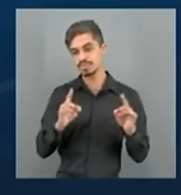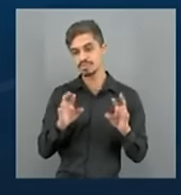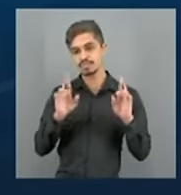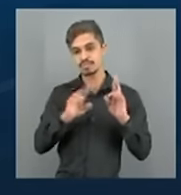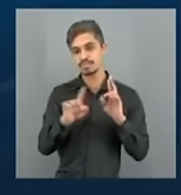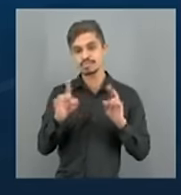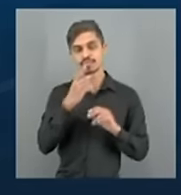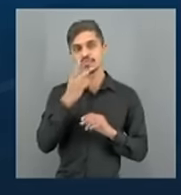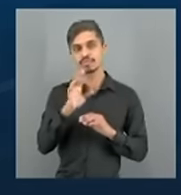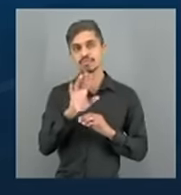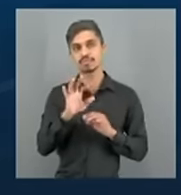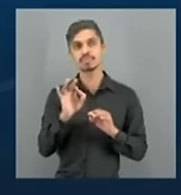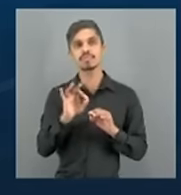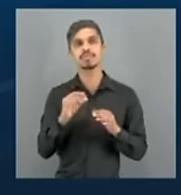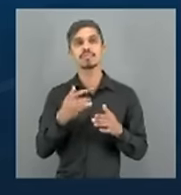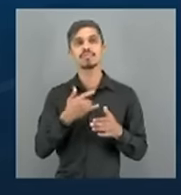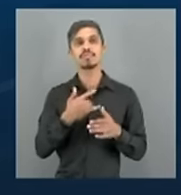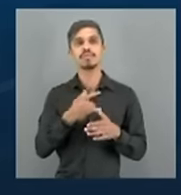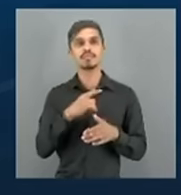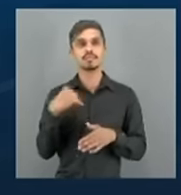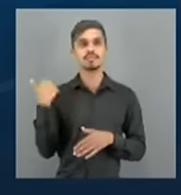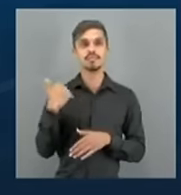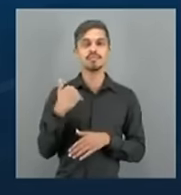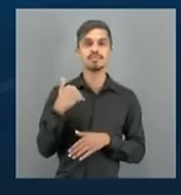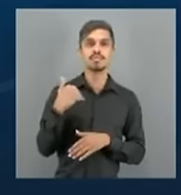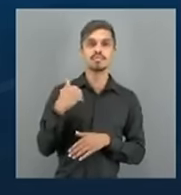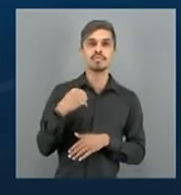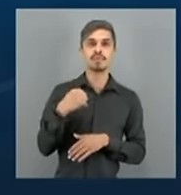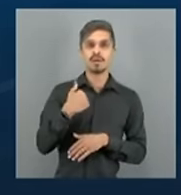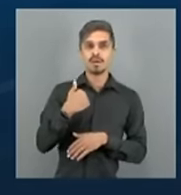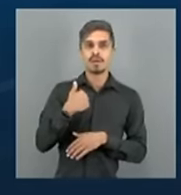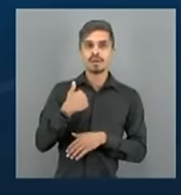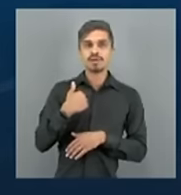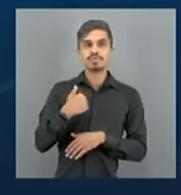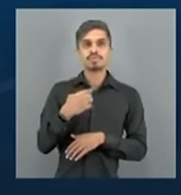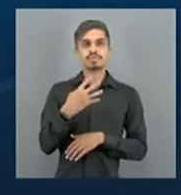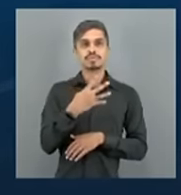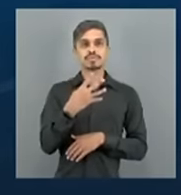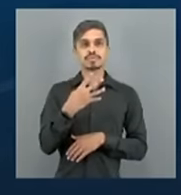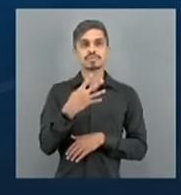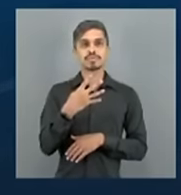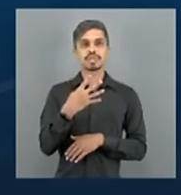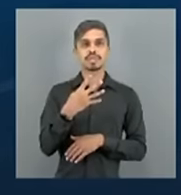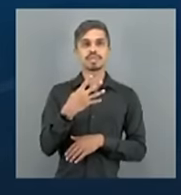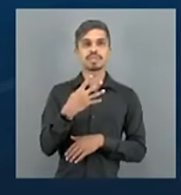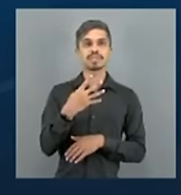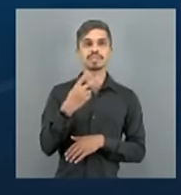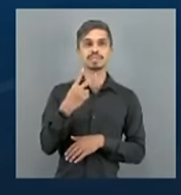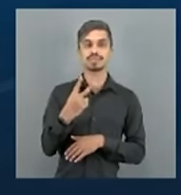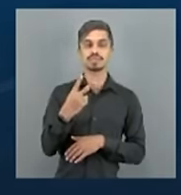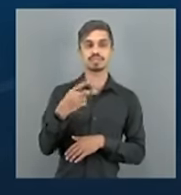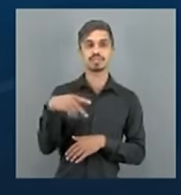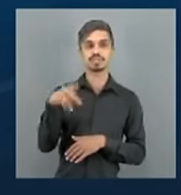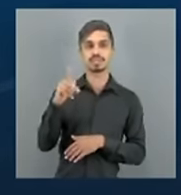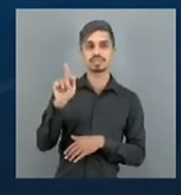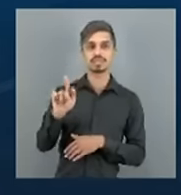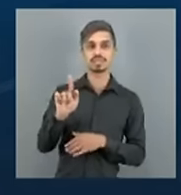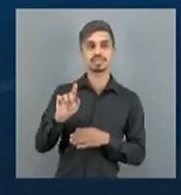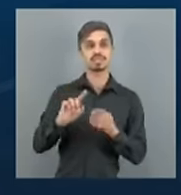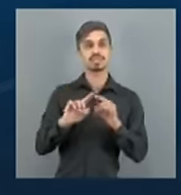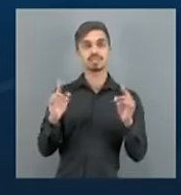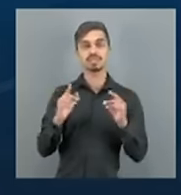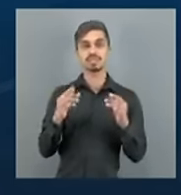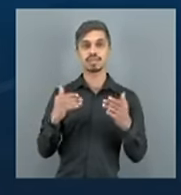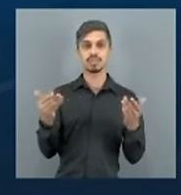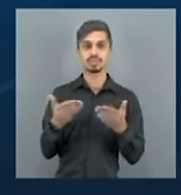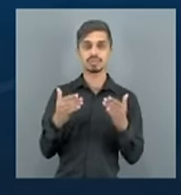eles me chamam de, porque eu rebaixei 42 clubes no Brasil, aí eles falam que eu sou o rei do rebaixamento, mas é por causa da prática, eu